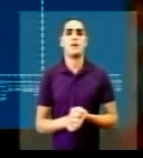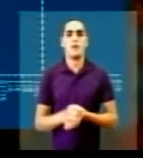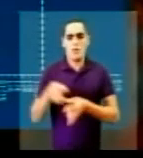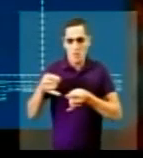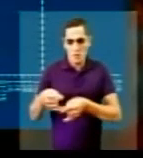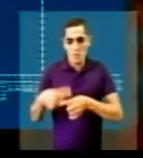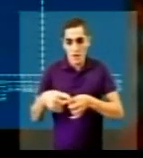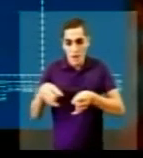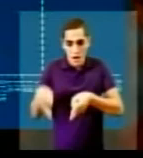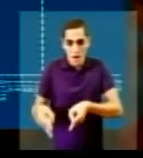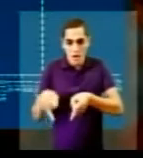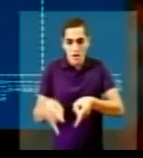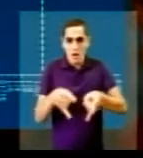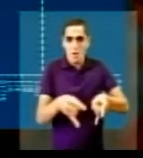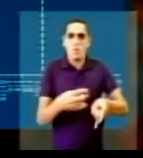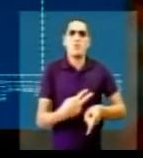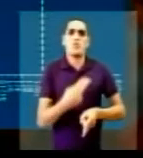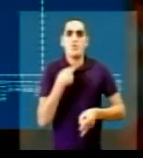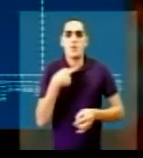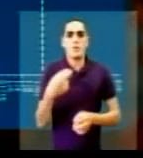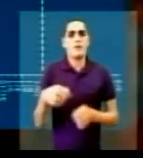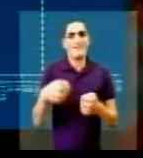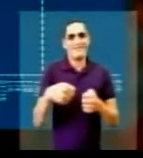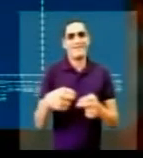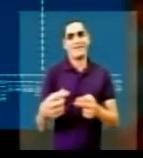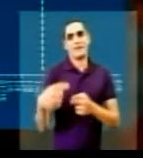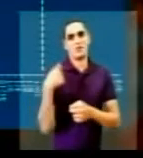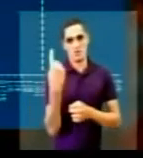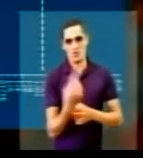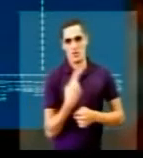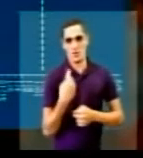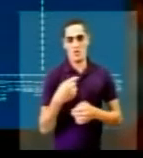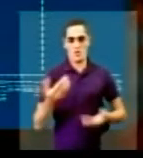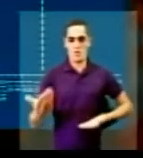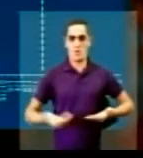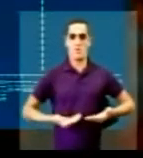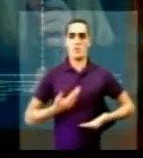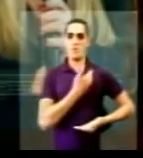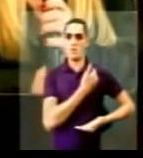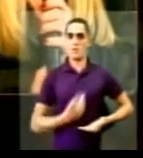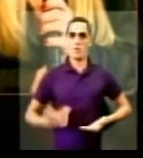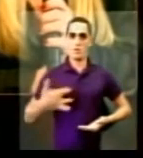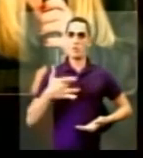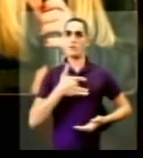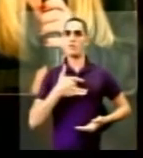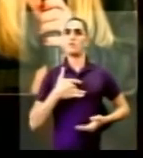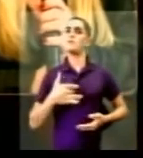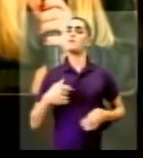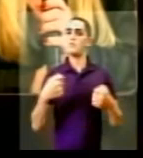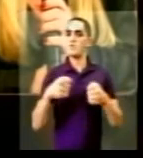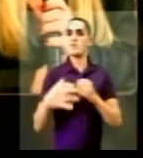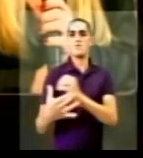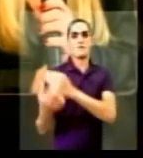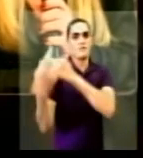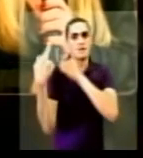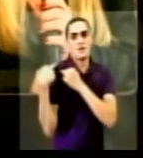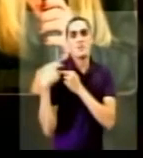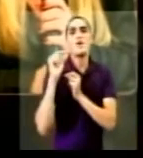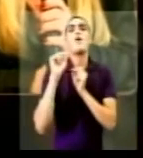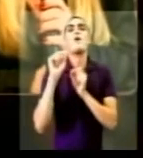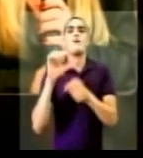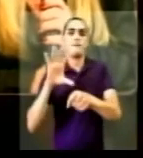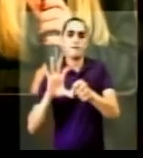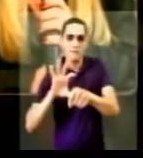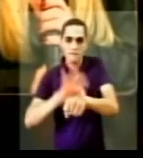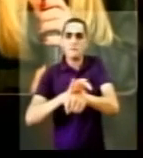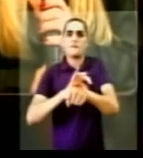leitos ocupados, a responsabilidade nossa, enquanto serviço público de saúde, é o quê? Garantir assistência a todos que precisarem,